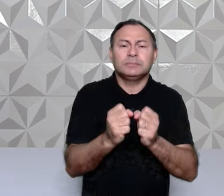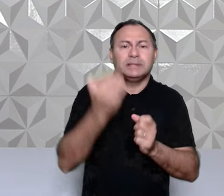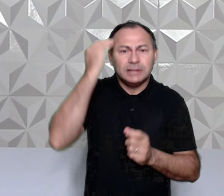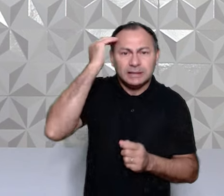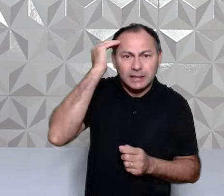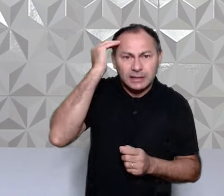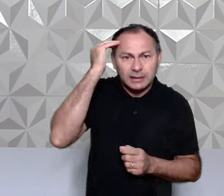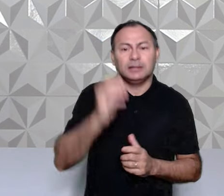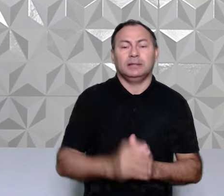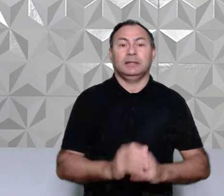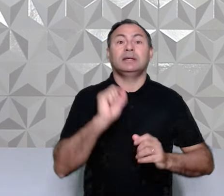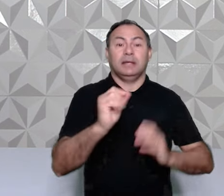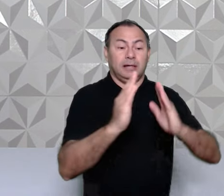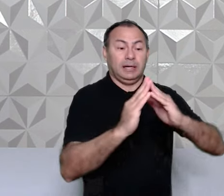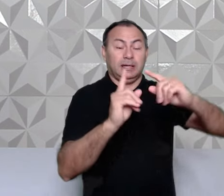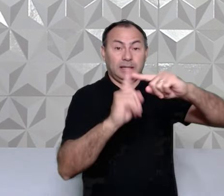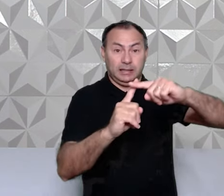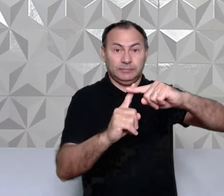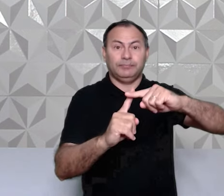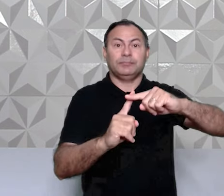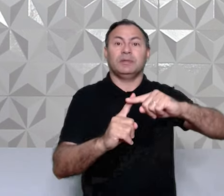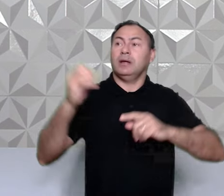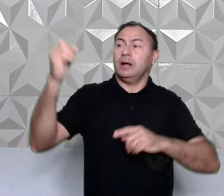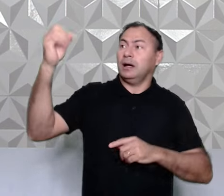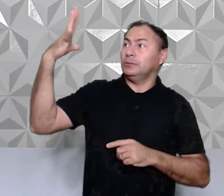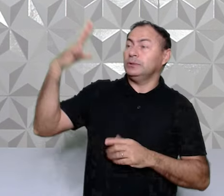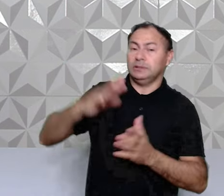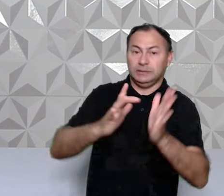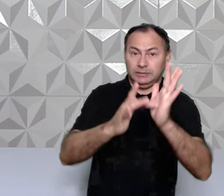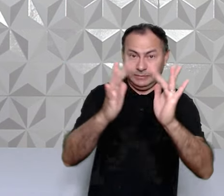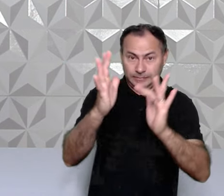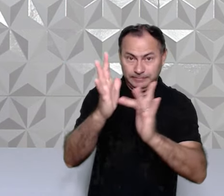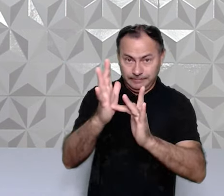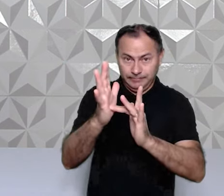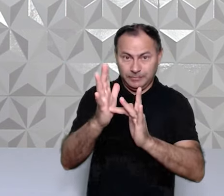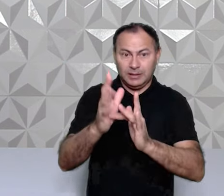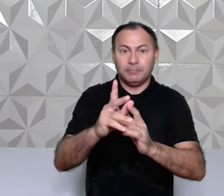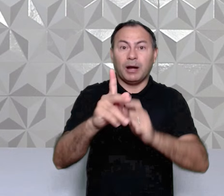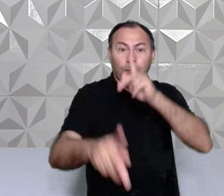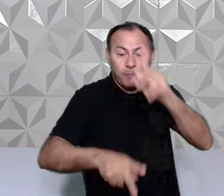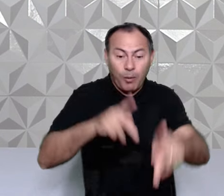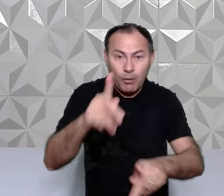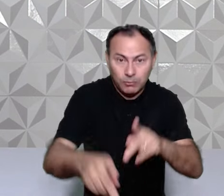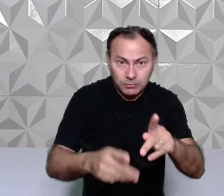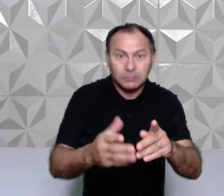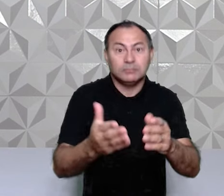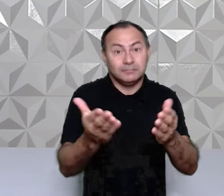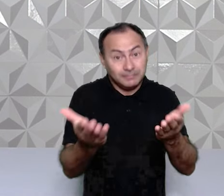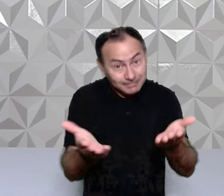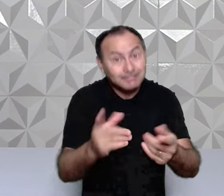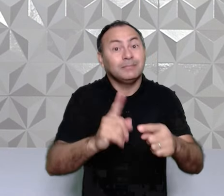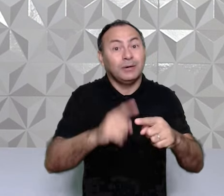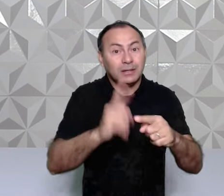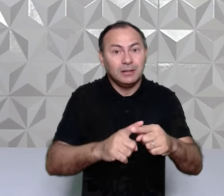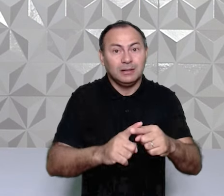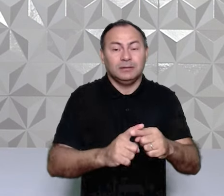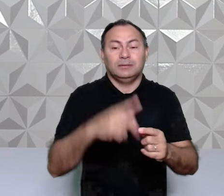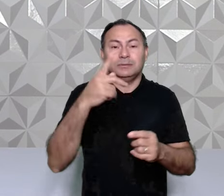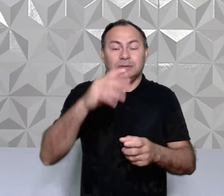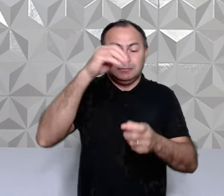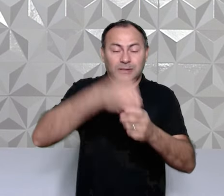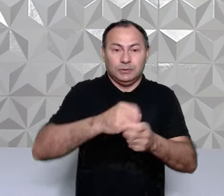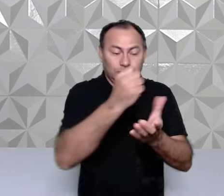podemos concluir? Que a Igreja é a luz de Cristo para os povos,